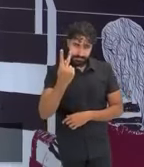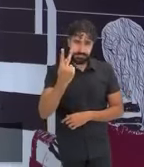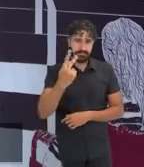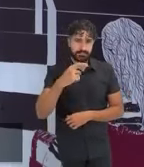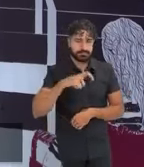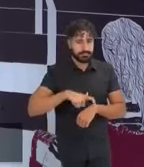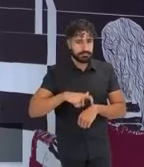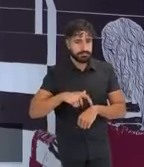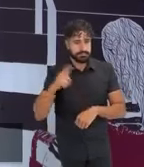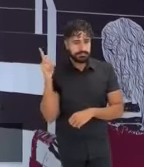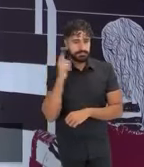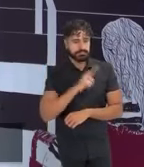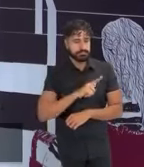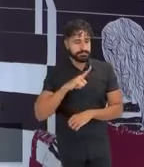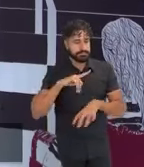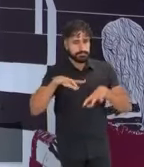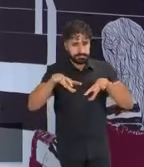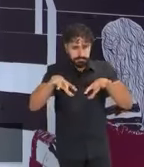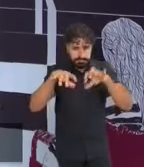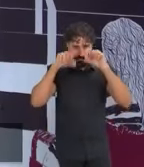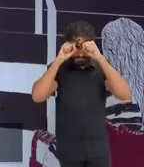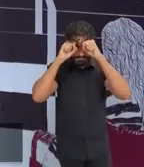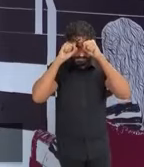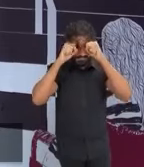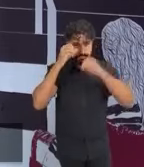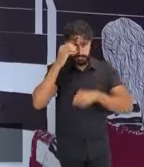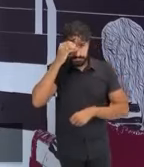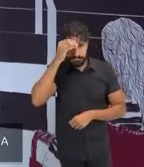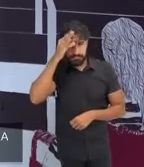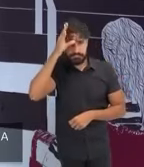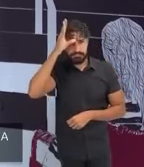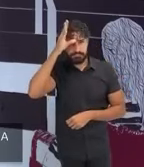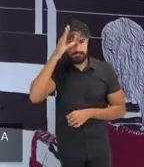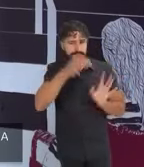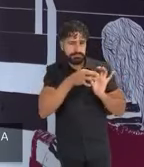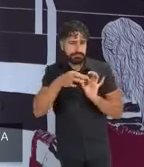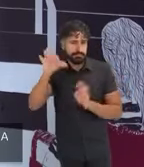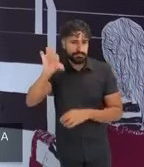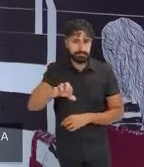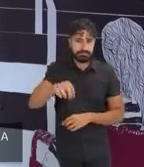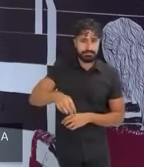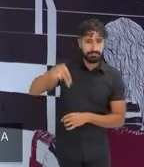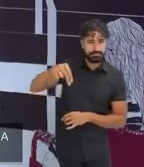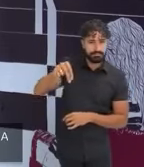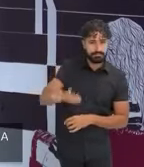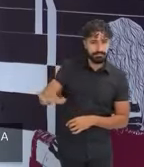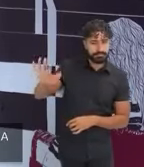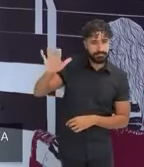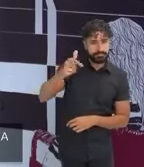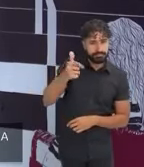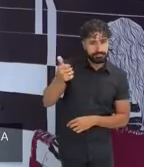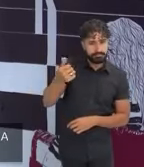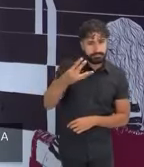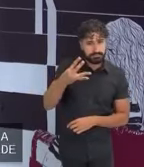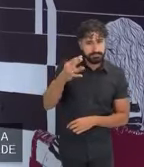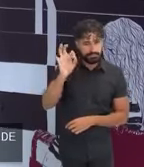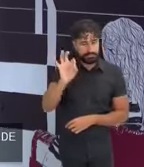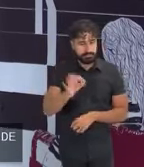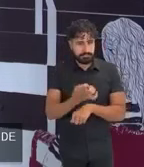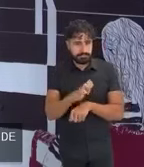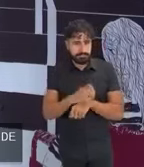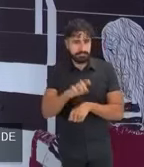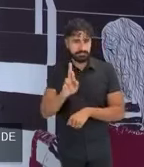em que ele passa a adquirir conhecimento. A situação pior é na região Nordeste, onde 14% dos estagiários são chefe de família no